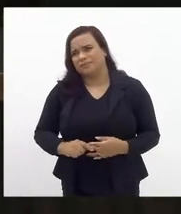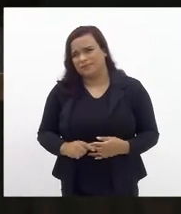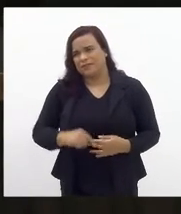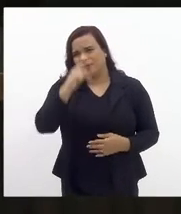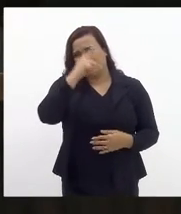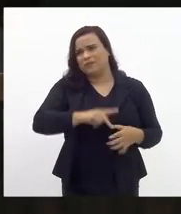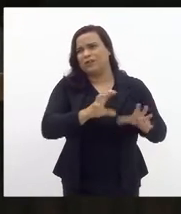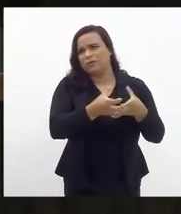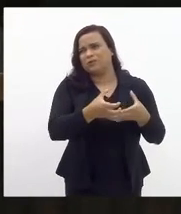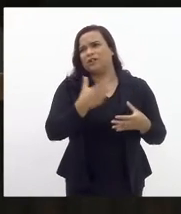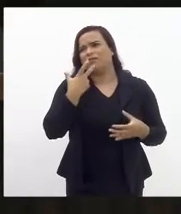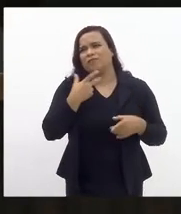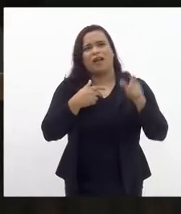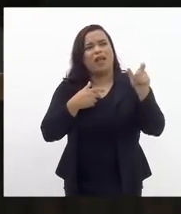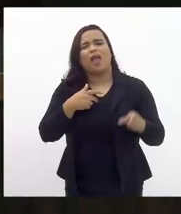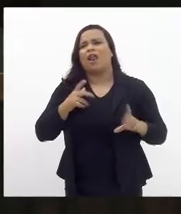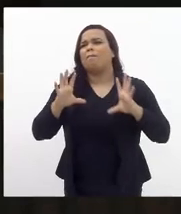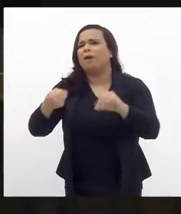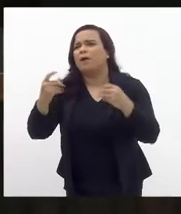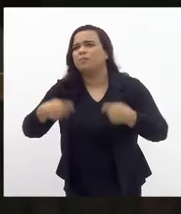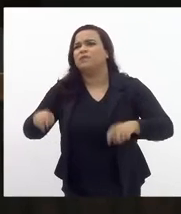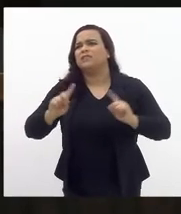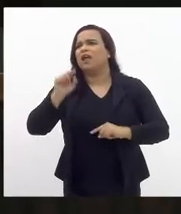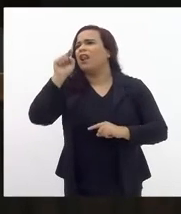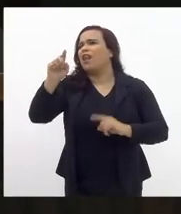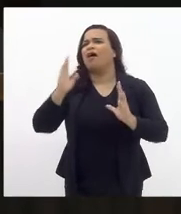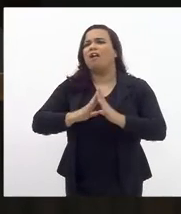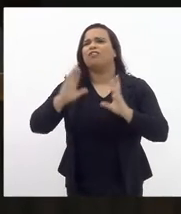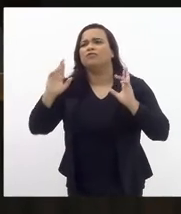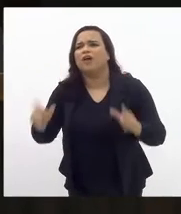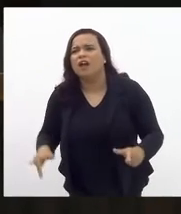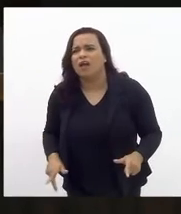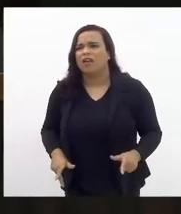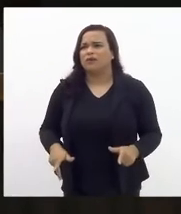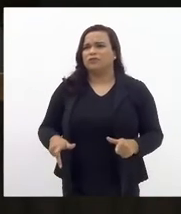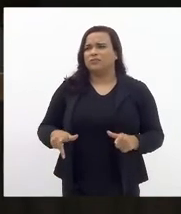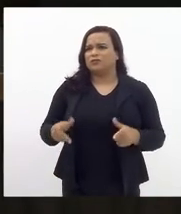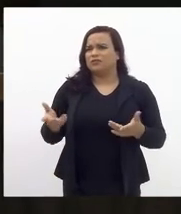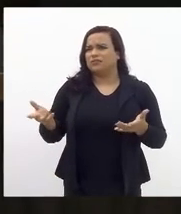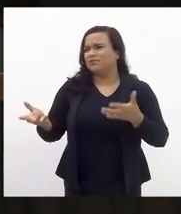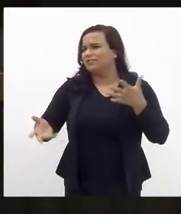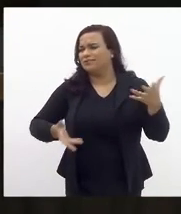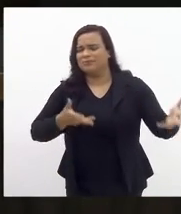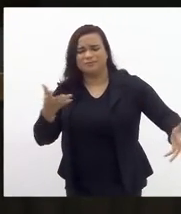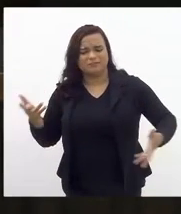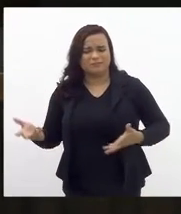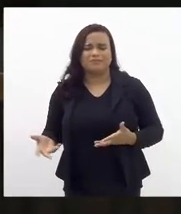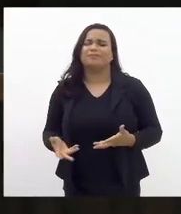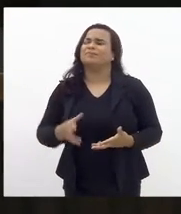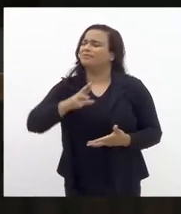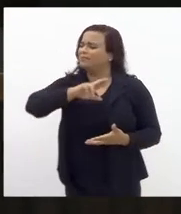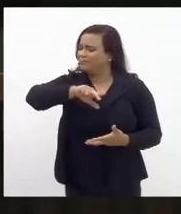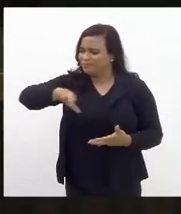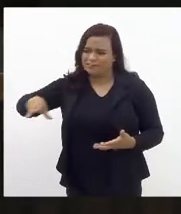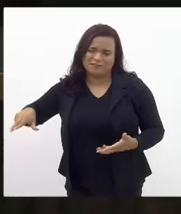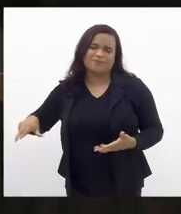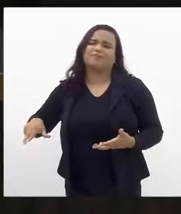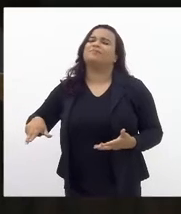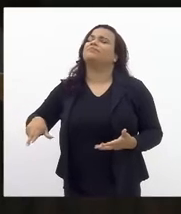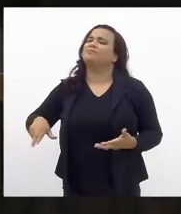que diz que ela não tem que se meter, que lá é outra casa, né? Então, assim, um